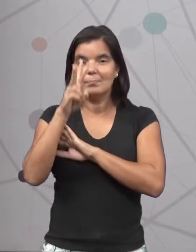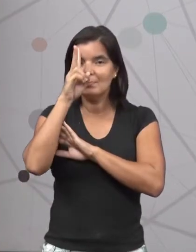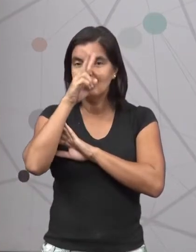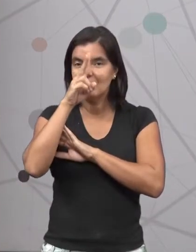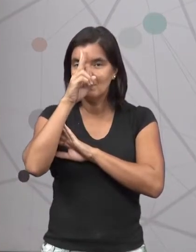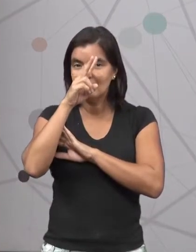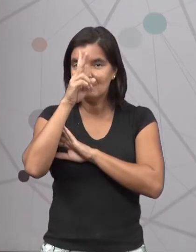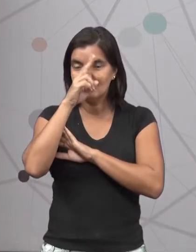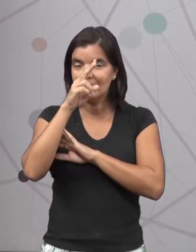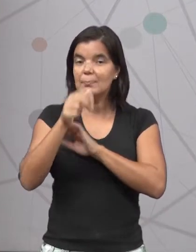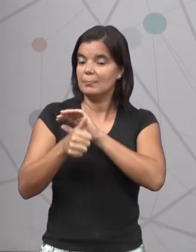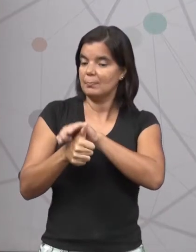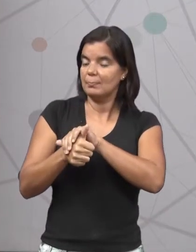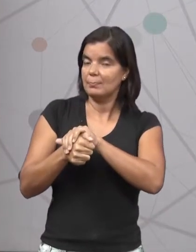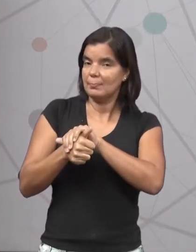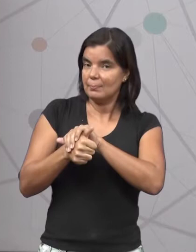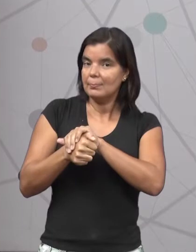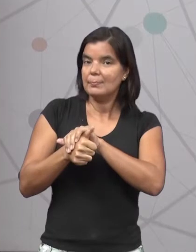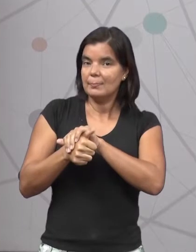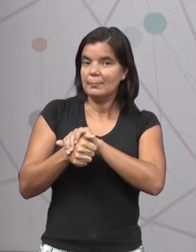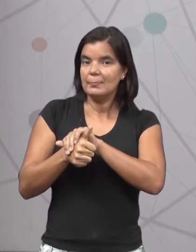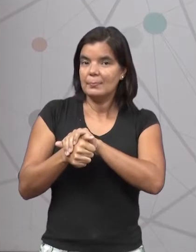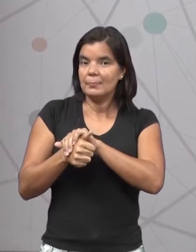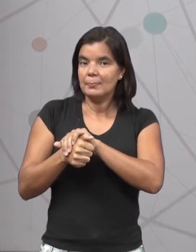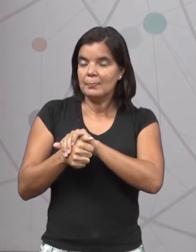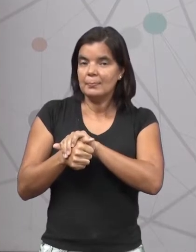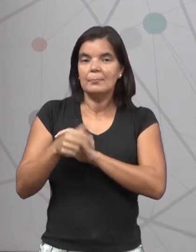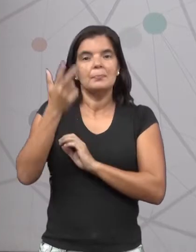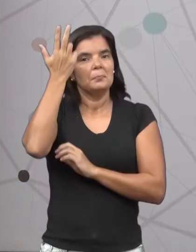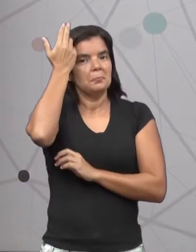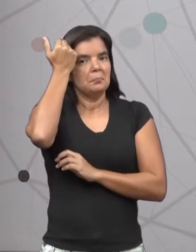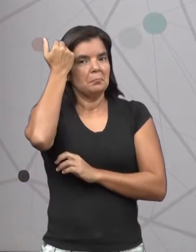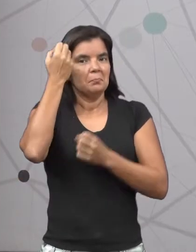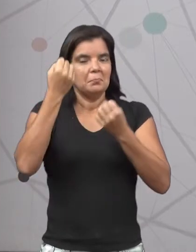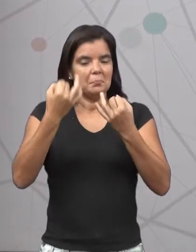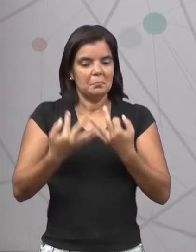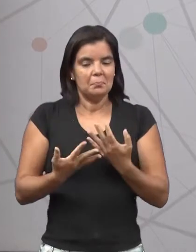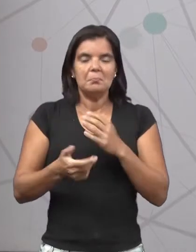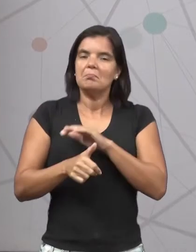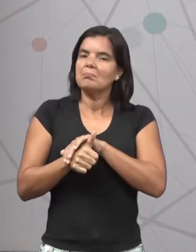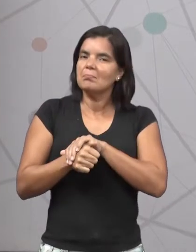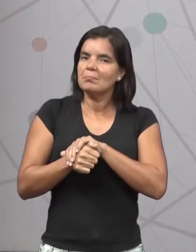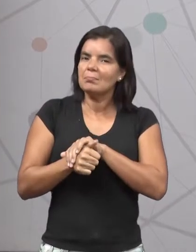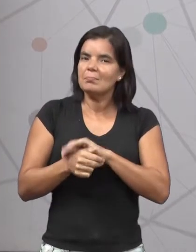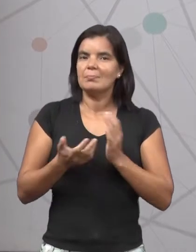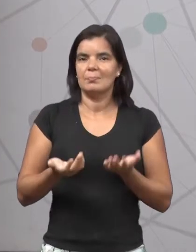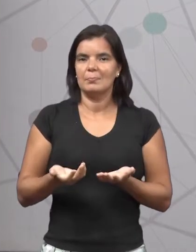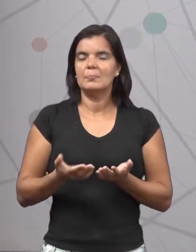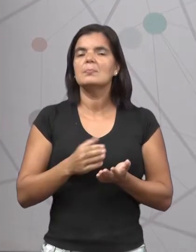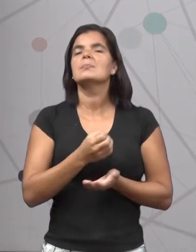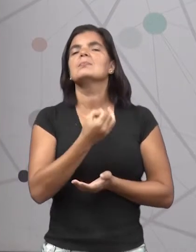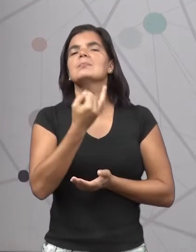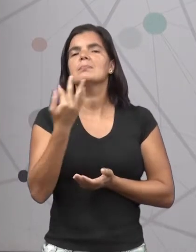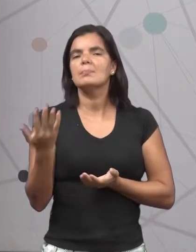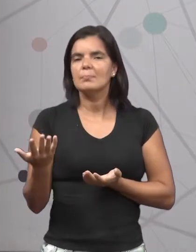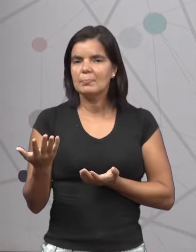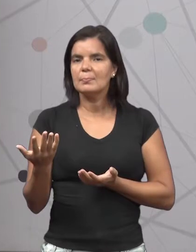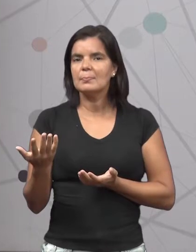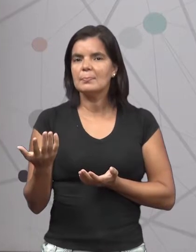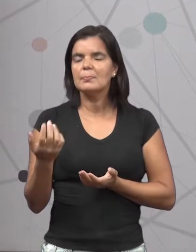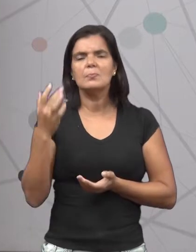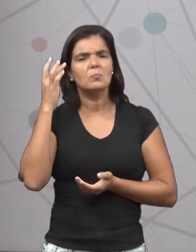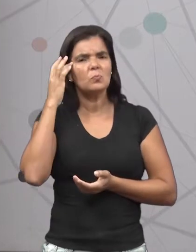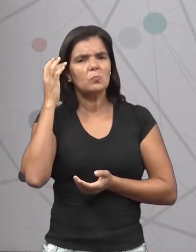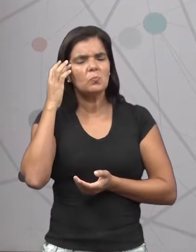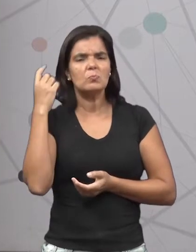relembrar a tartaruga, a lebre disse: Tartaruga, qual dessas medidas